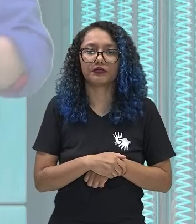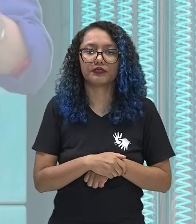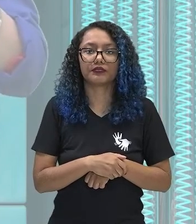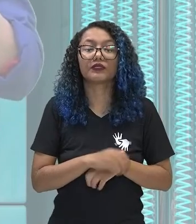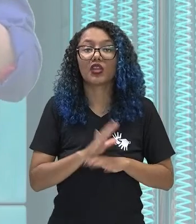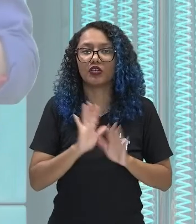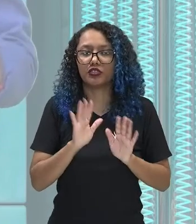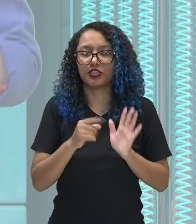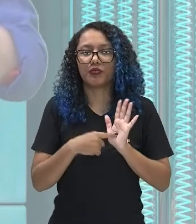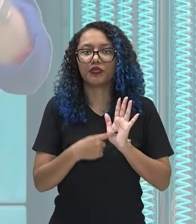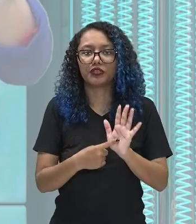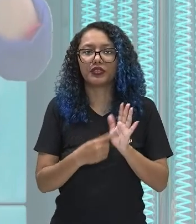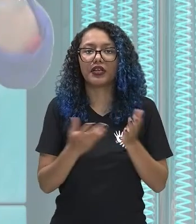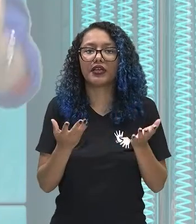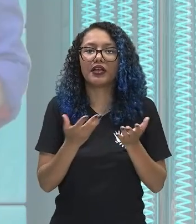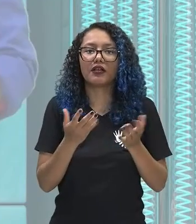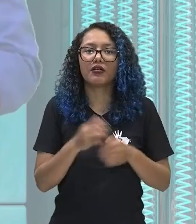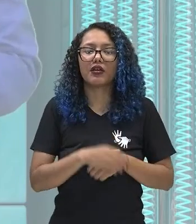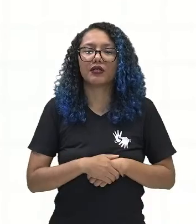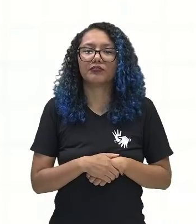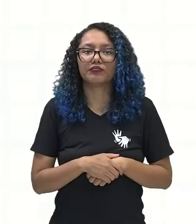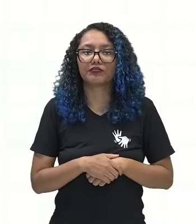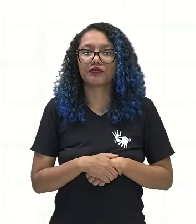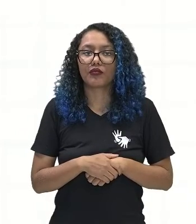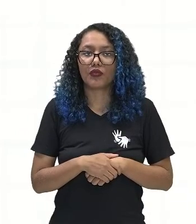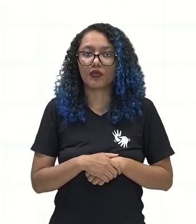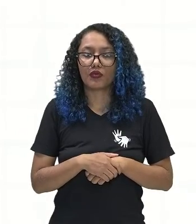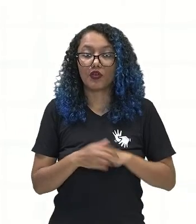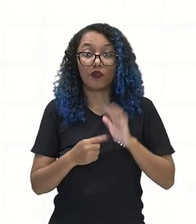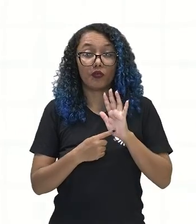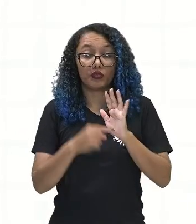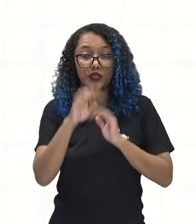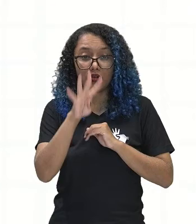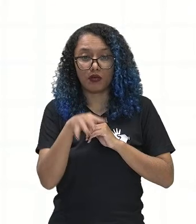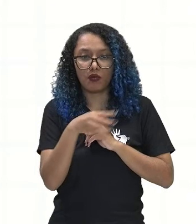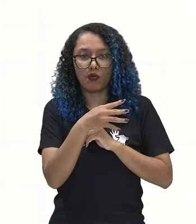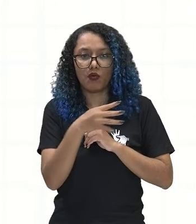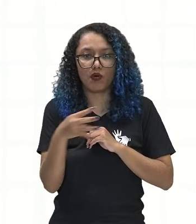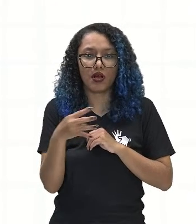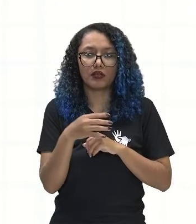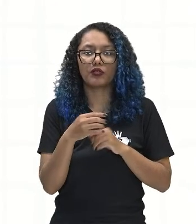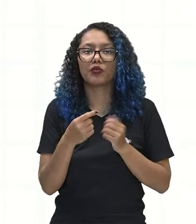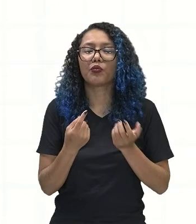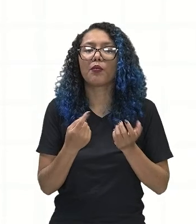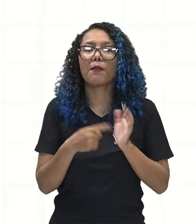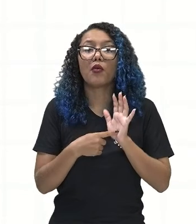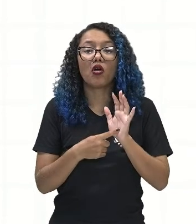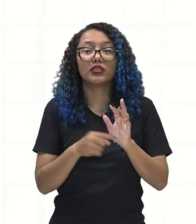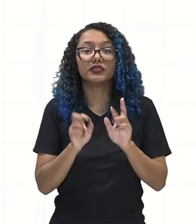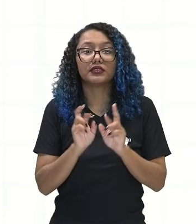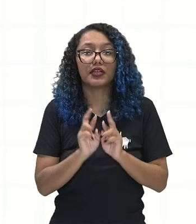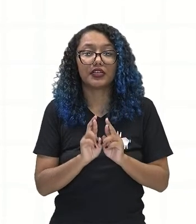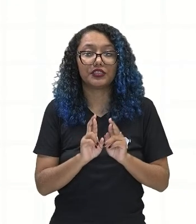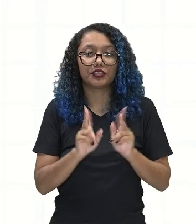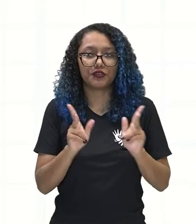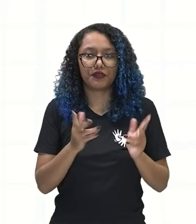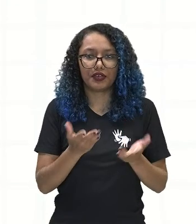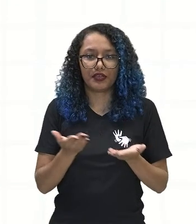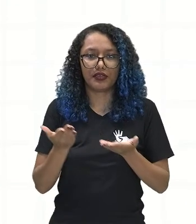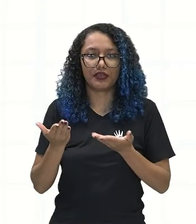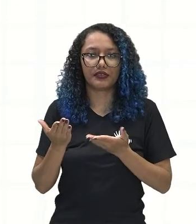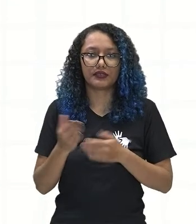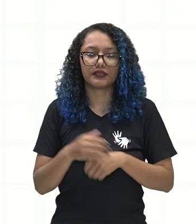publicitária, vamos ver agora num quadro, né? Conceito, etimologia, objetivo, a esfera e os